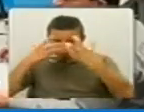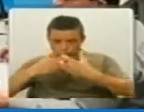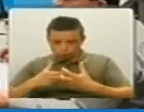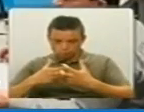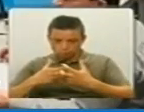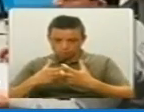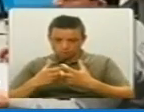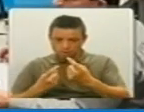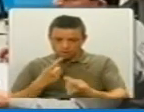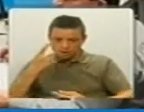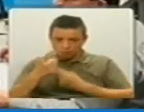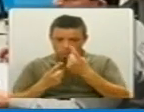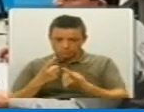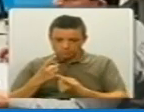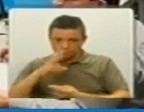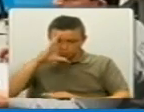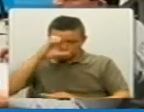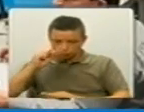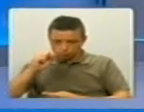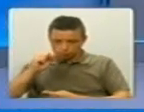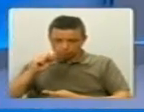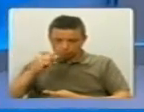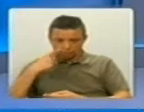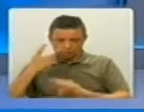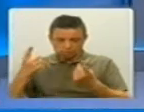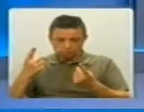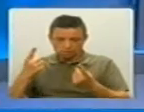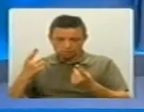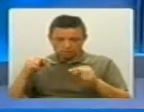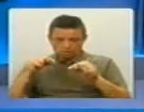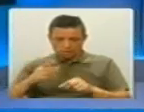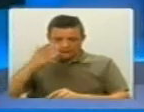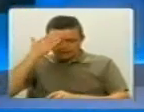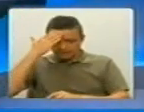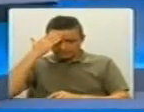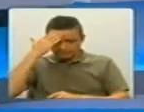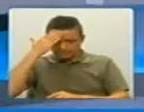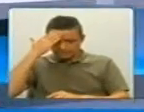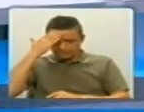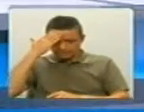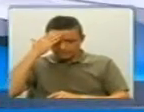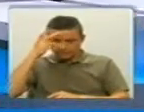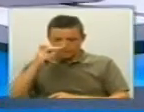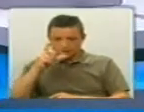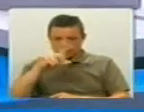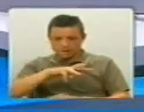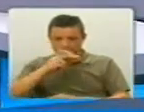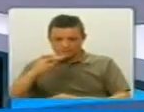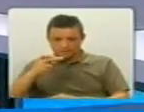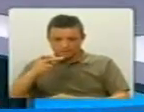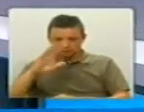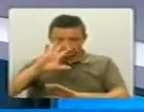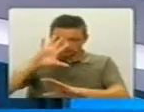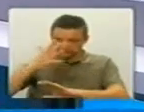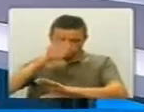a algumas conclusões particularmente interessantes. É que devido a esta categoria, esta capacidade do ALMA, que é 5 vezes mais